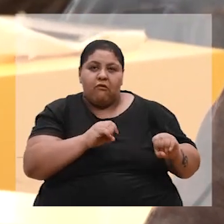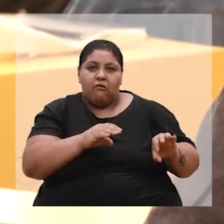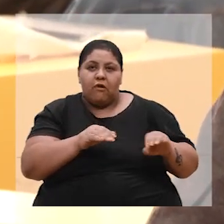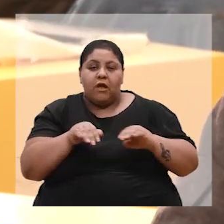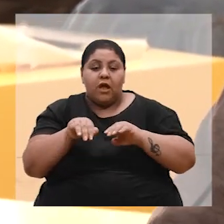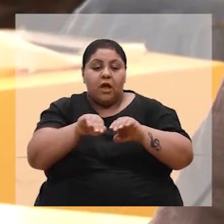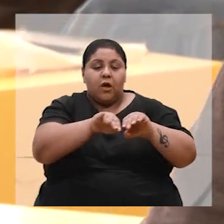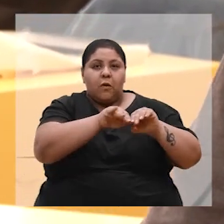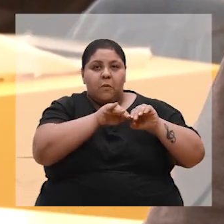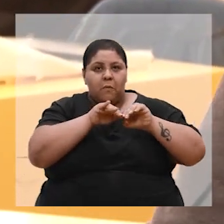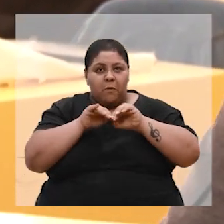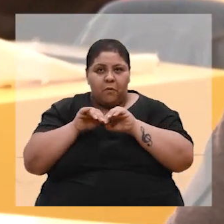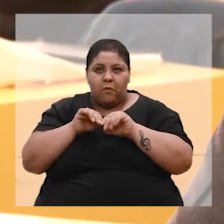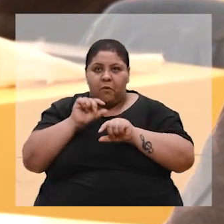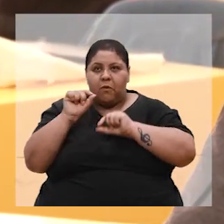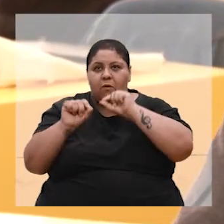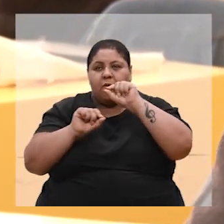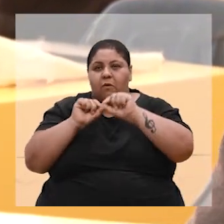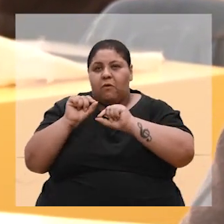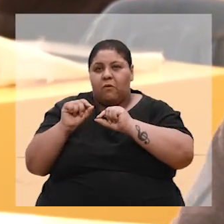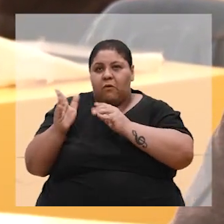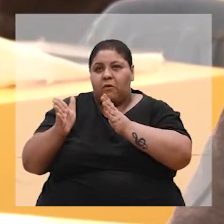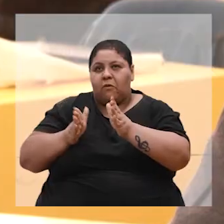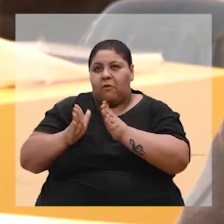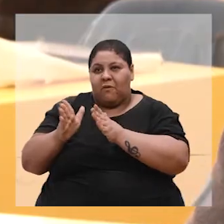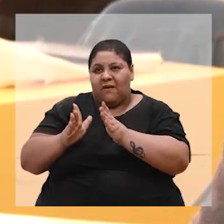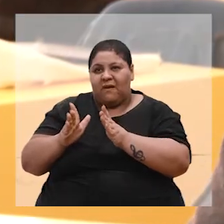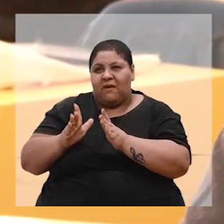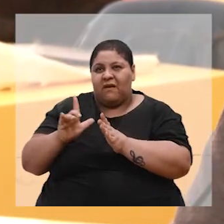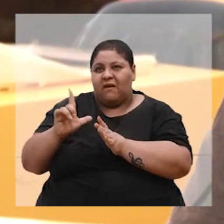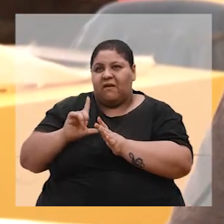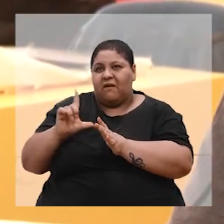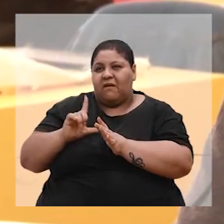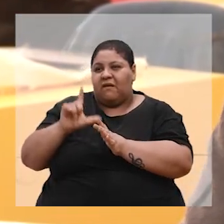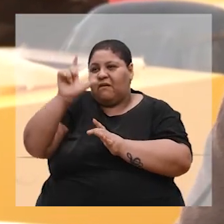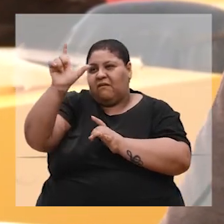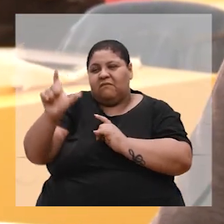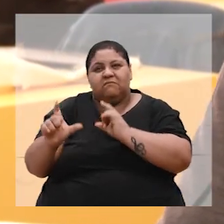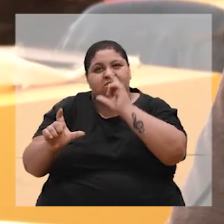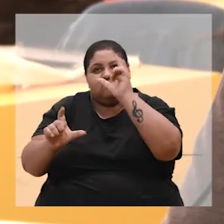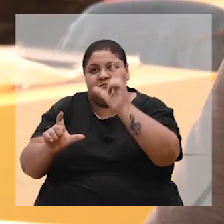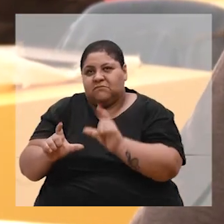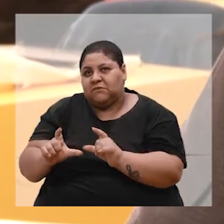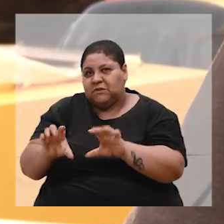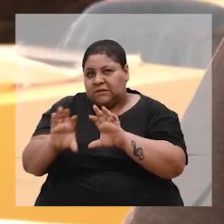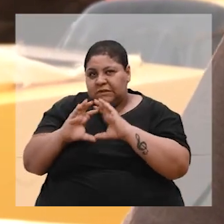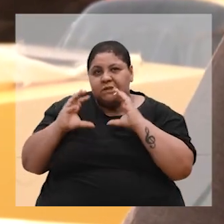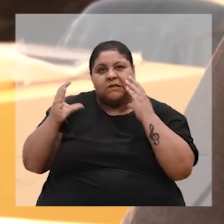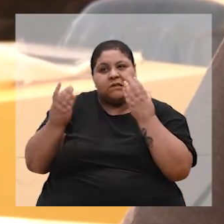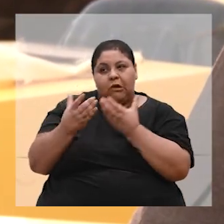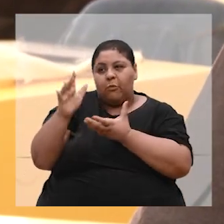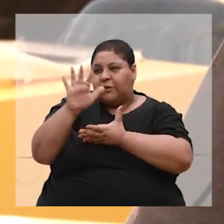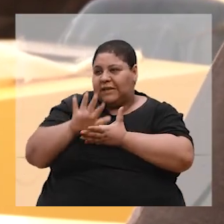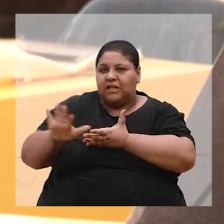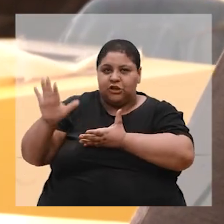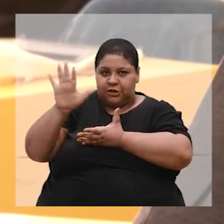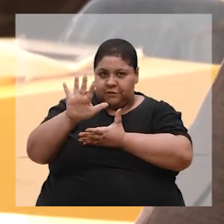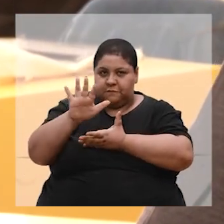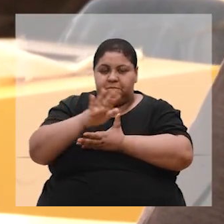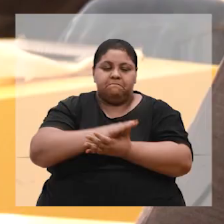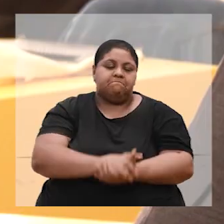educação tem que ser igual ao que essa época exige dos indivíduos e das comunidades no